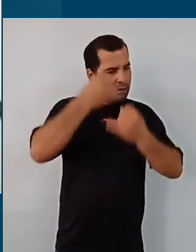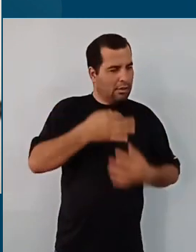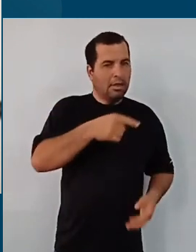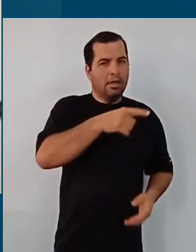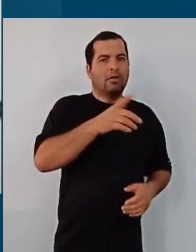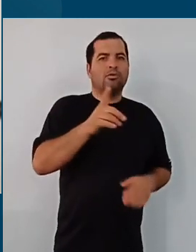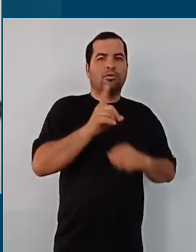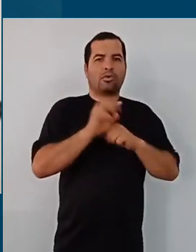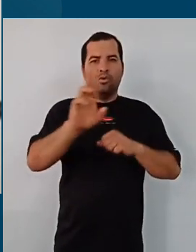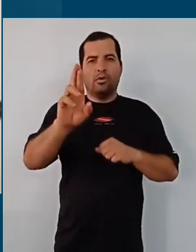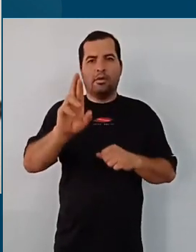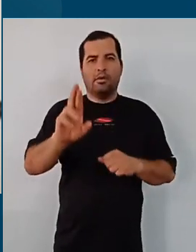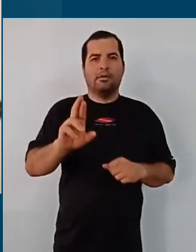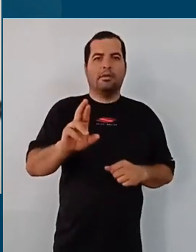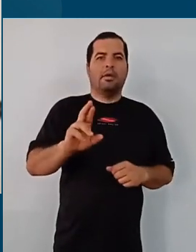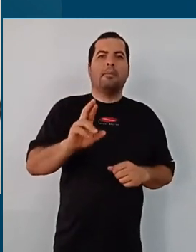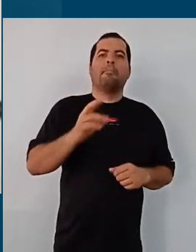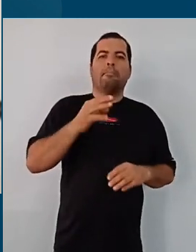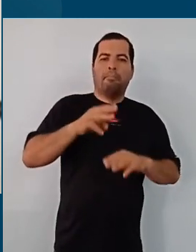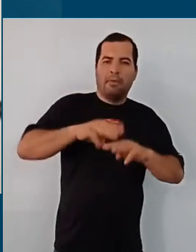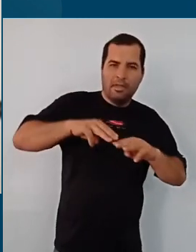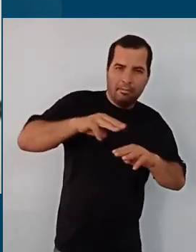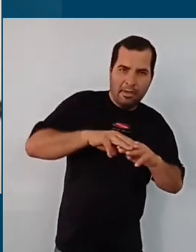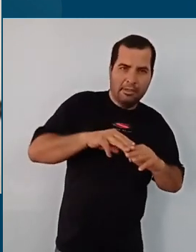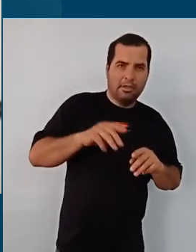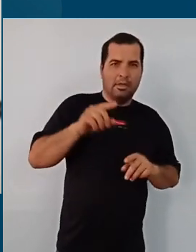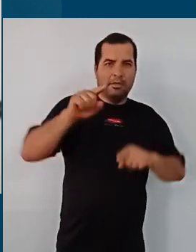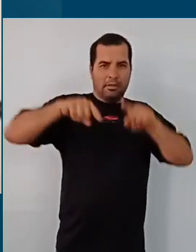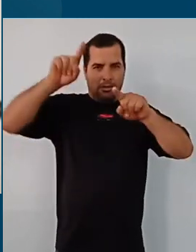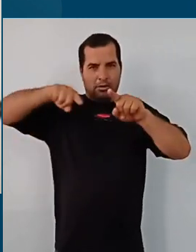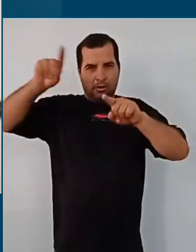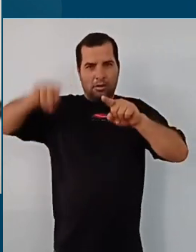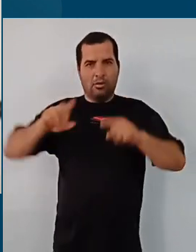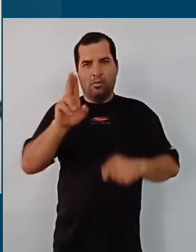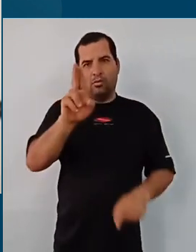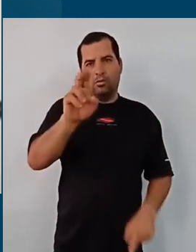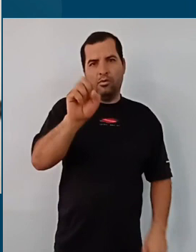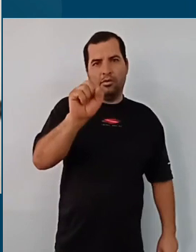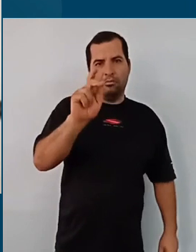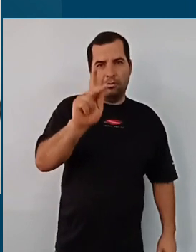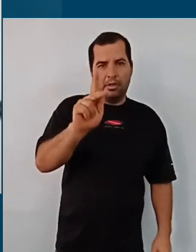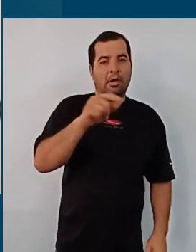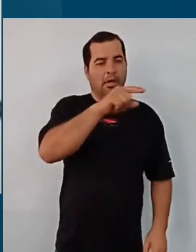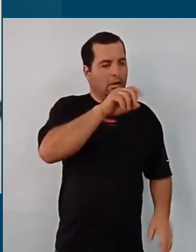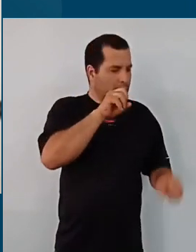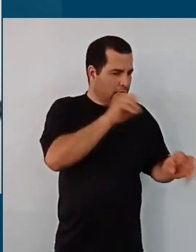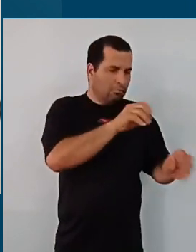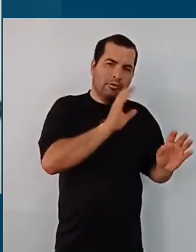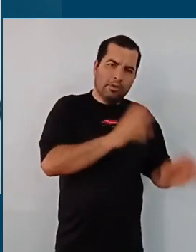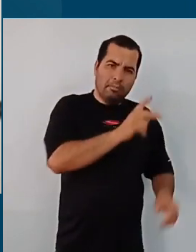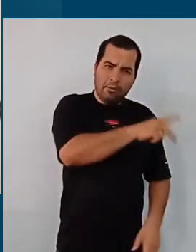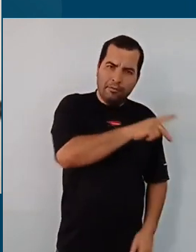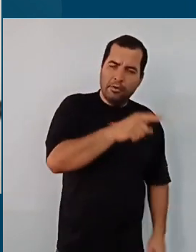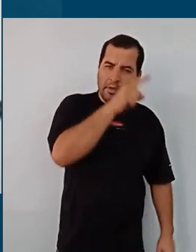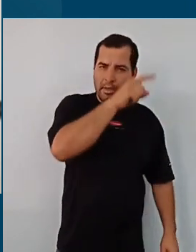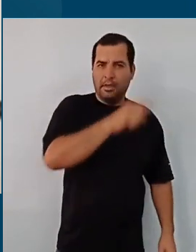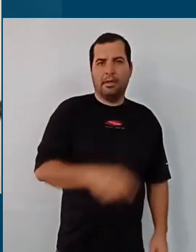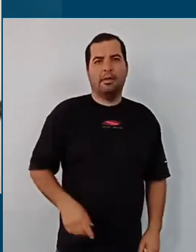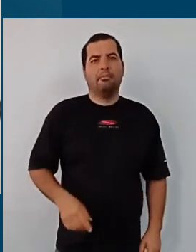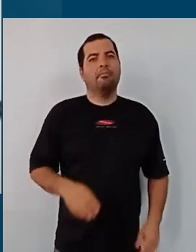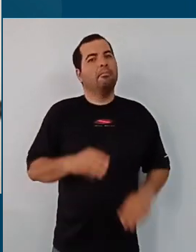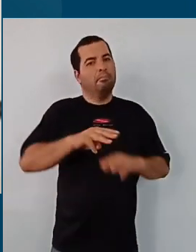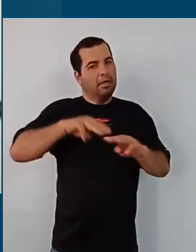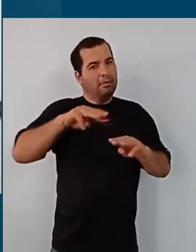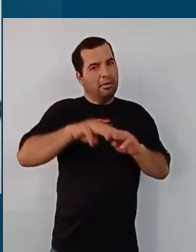complementar, é doutora pelo Instituto de Matemática e Estatística da USP, onde foi docente e coordenou o Centro de Aperfeiçoamento do Ensino